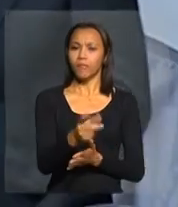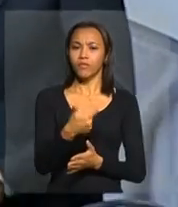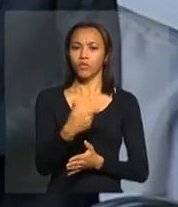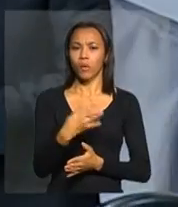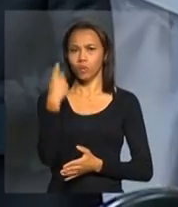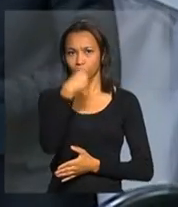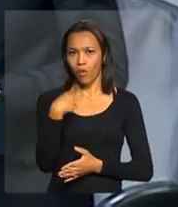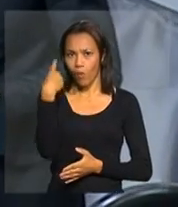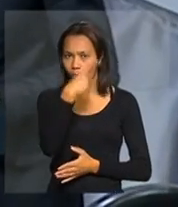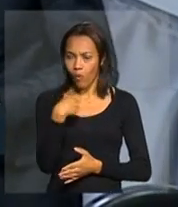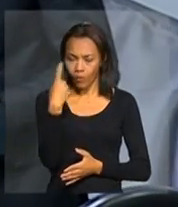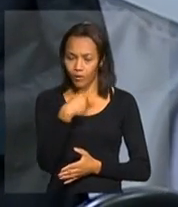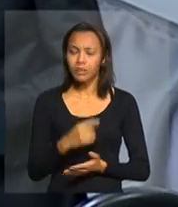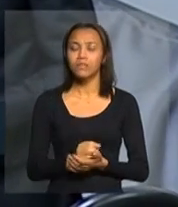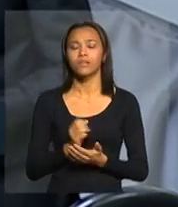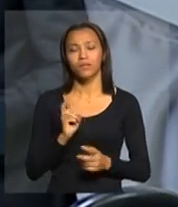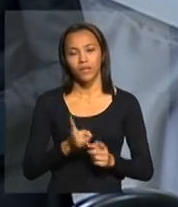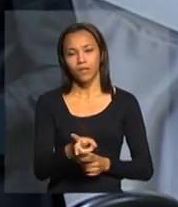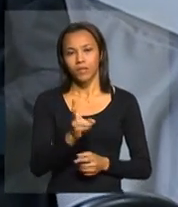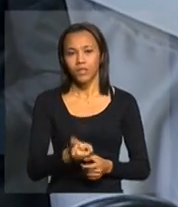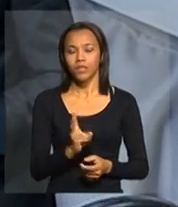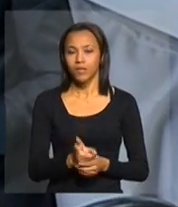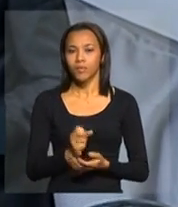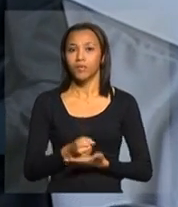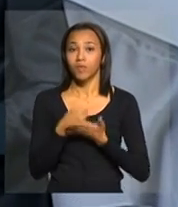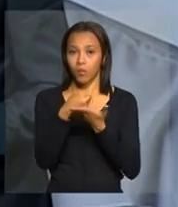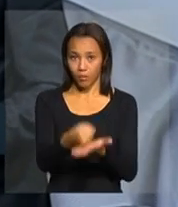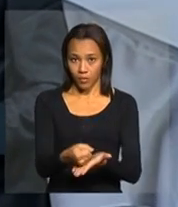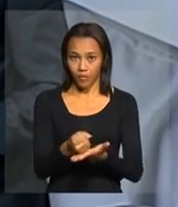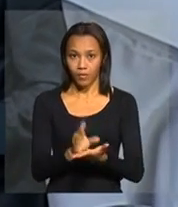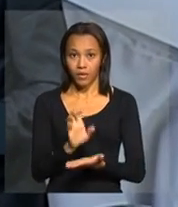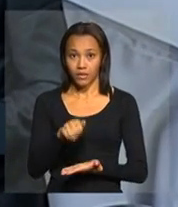dia, à disposição da Central de Transplantes do Ceará.